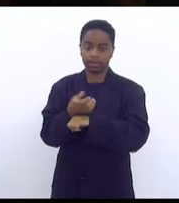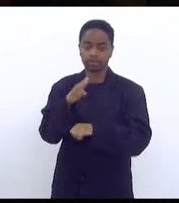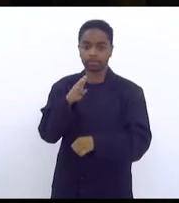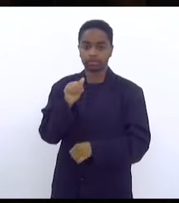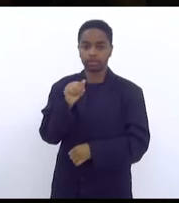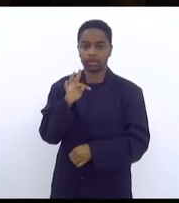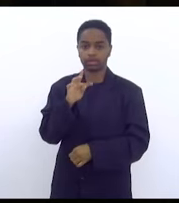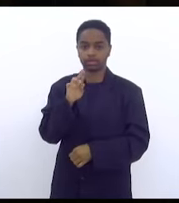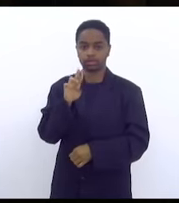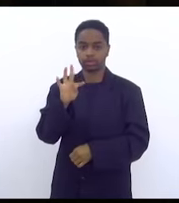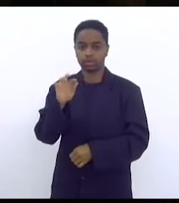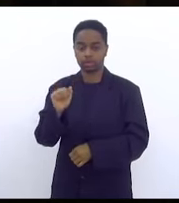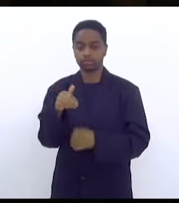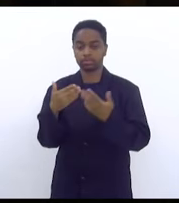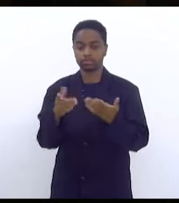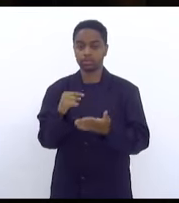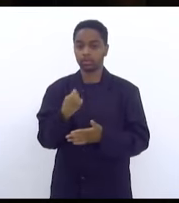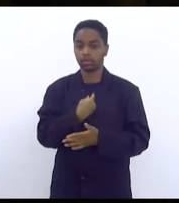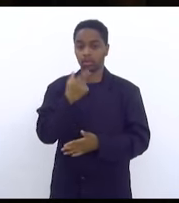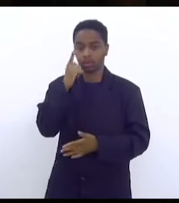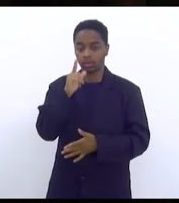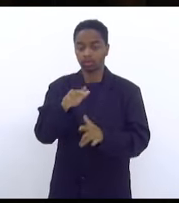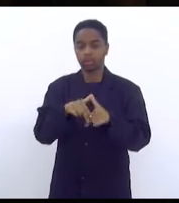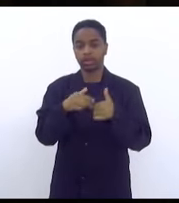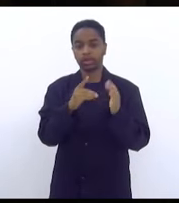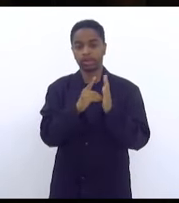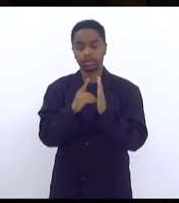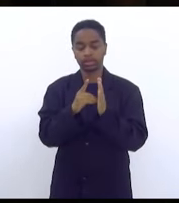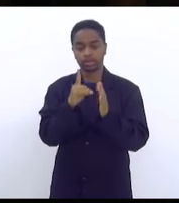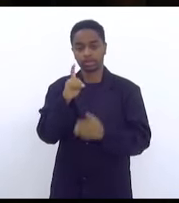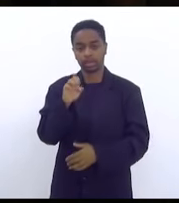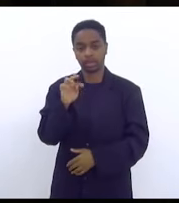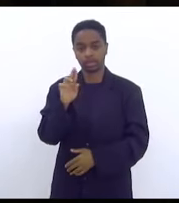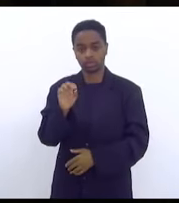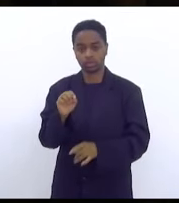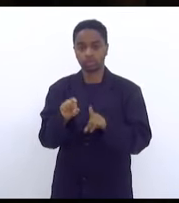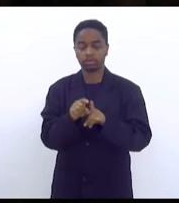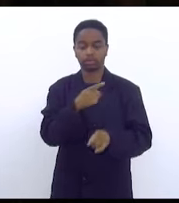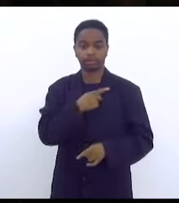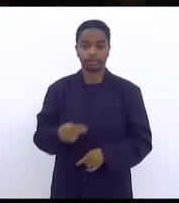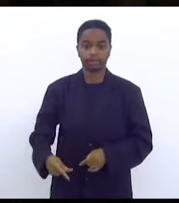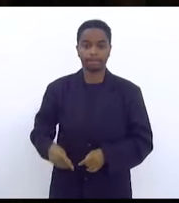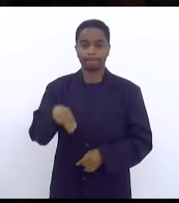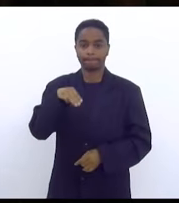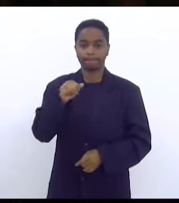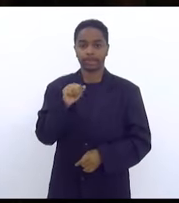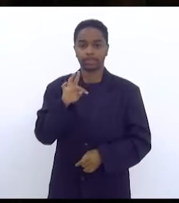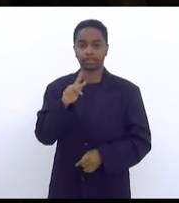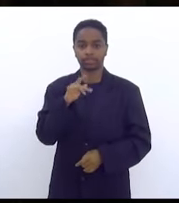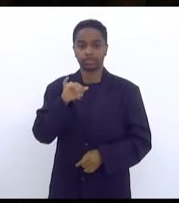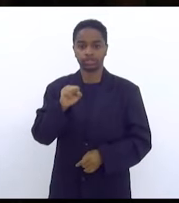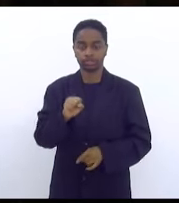Batuta. Nós conseguimos, através do Deto, presidente Matias, nosso secretário de transporte, governador,